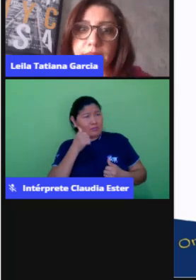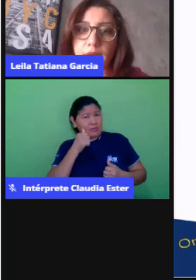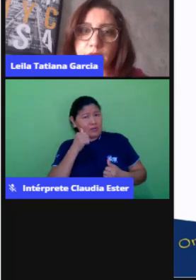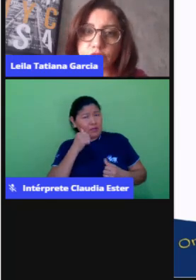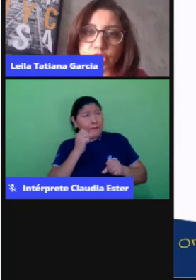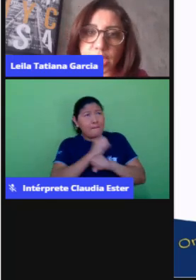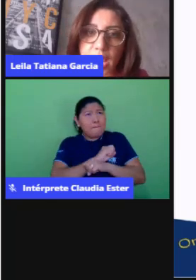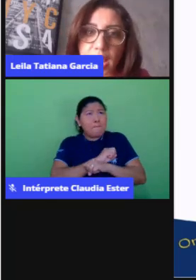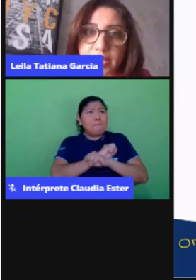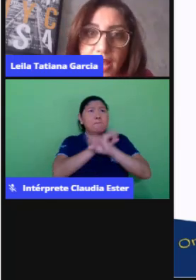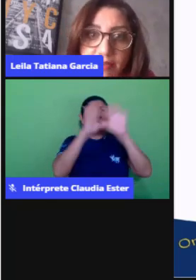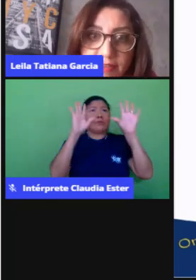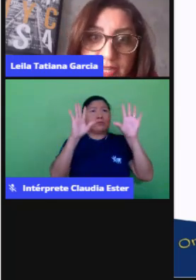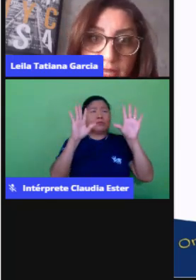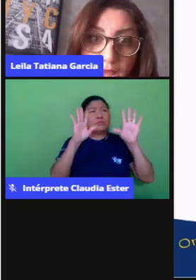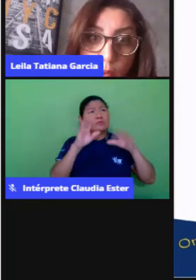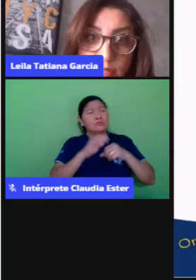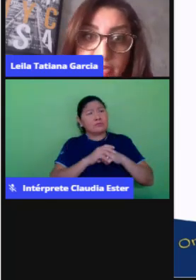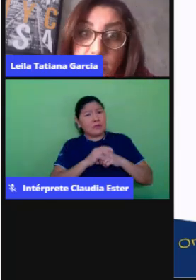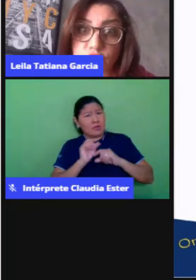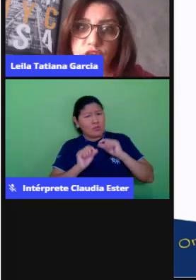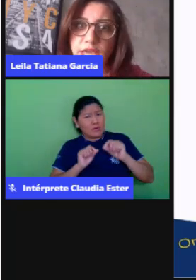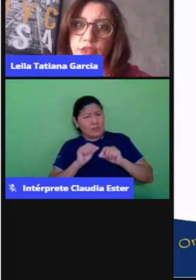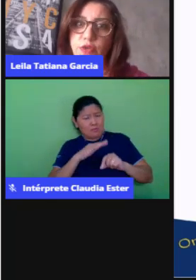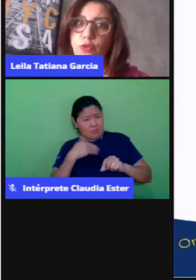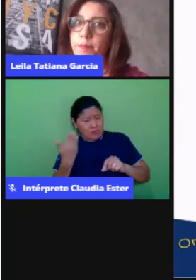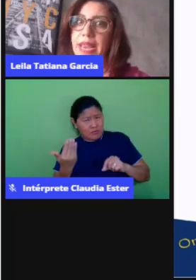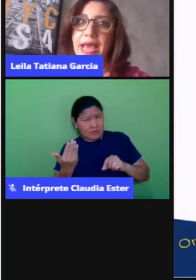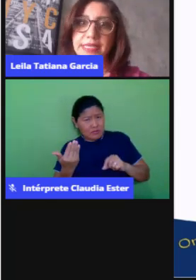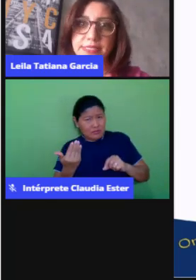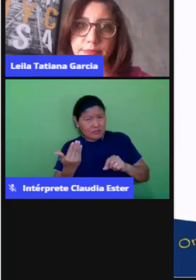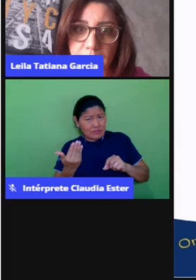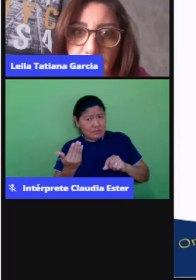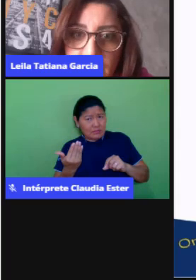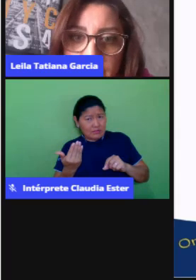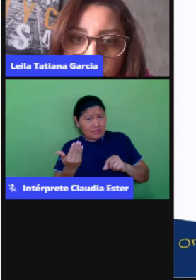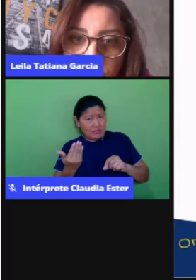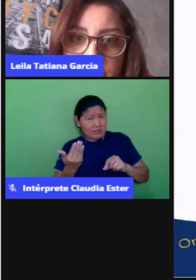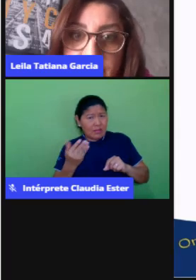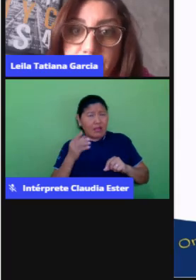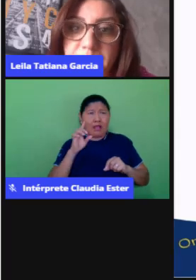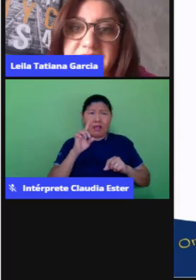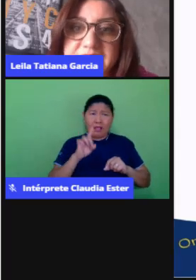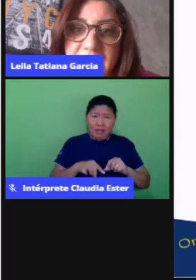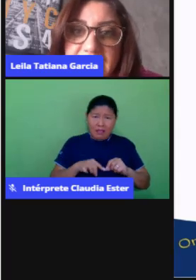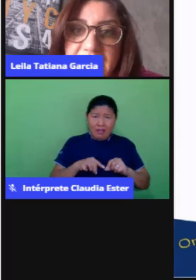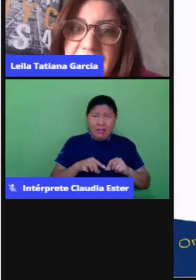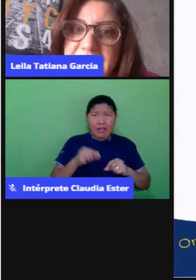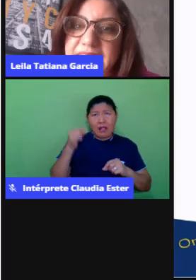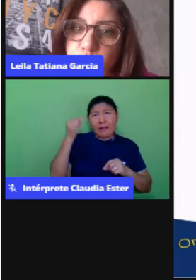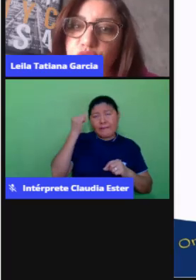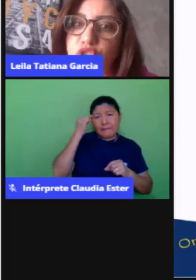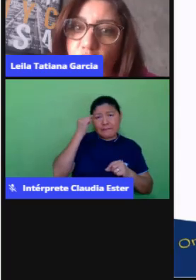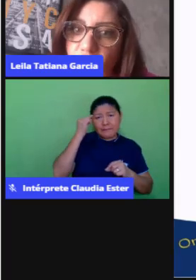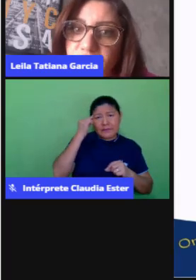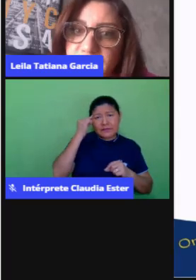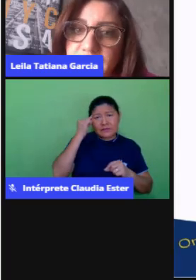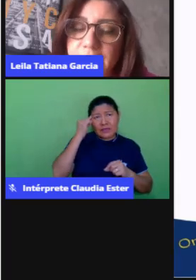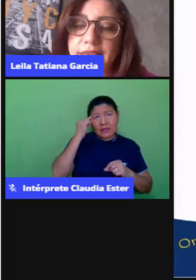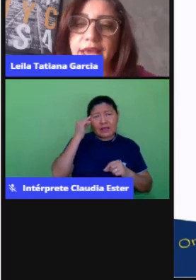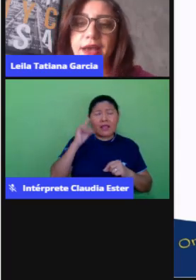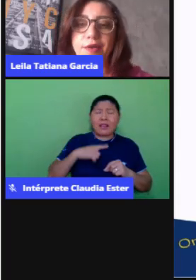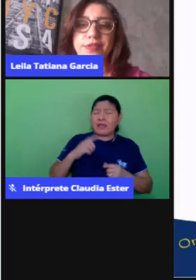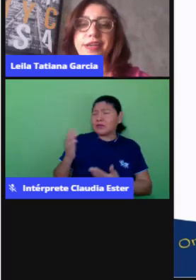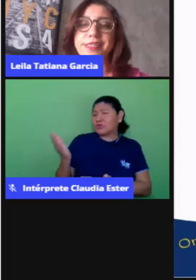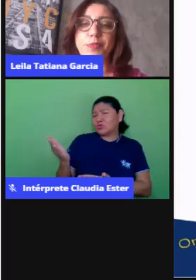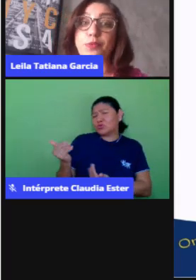explosão fulminante. E ela fala, a outra, gente, ectoplasma. E a outra, e pensar que ela era tão